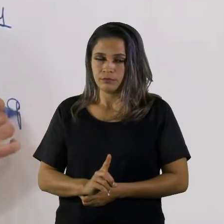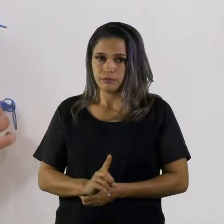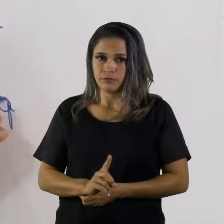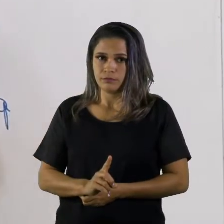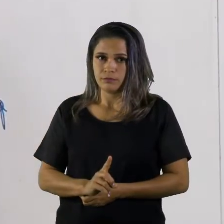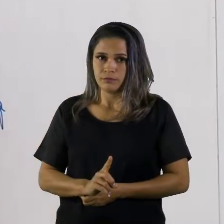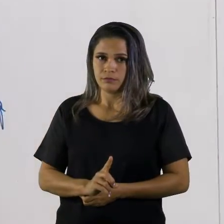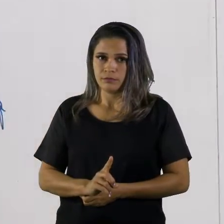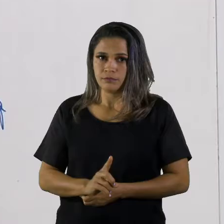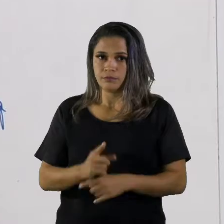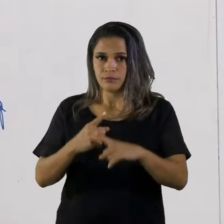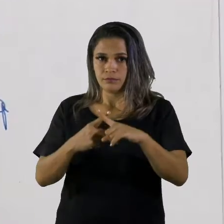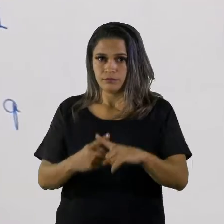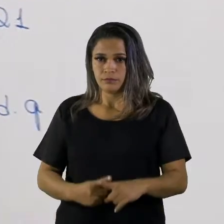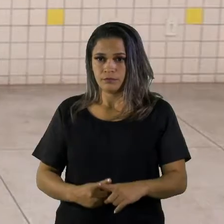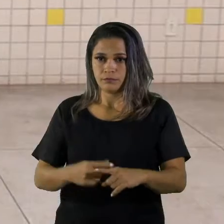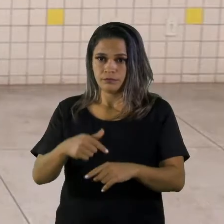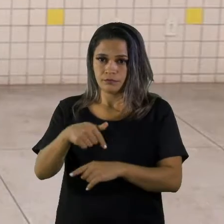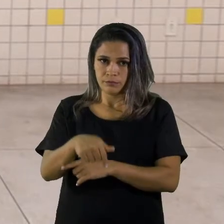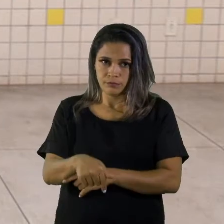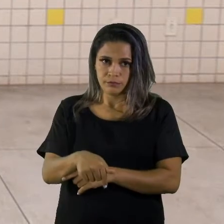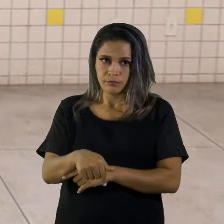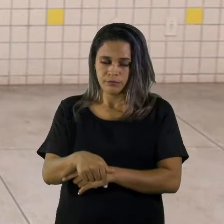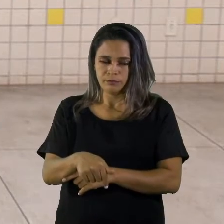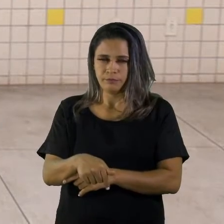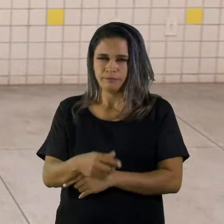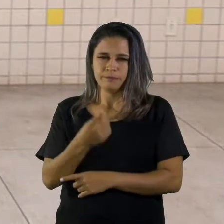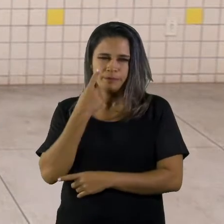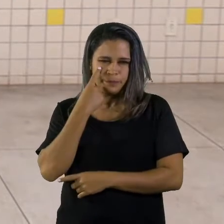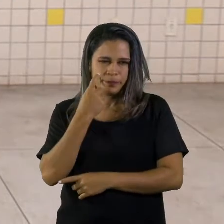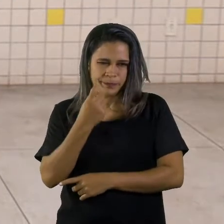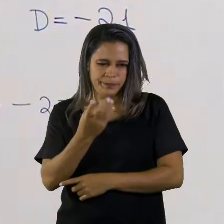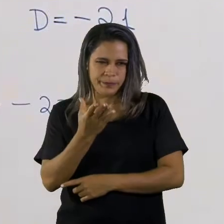multiplica por Q. Olha que coisa interessante.